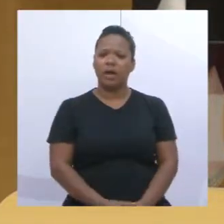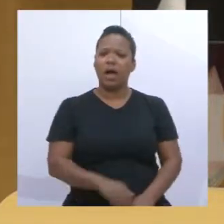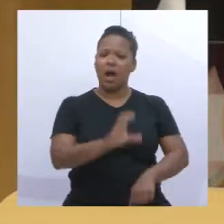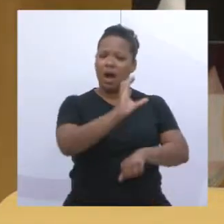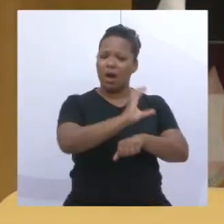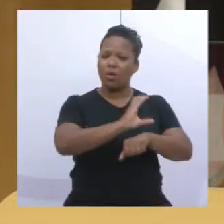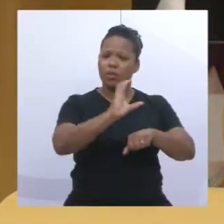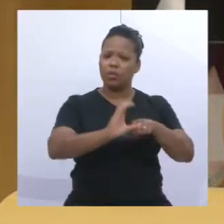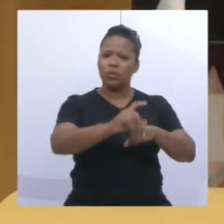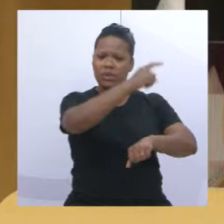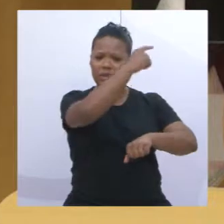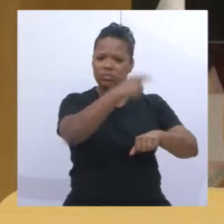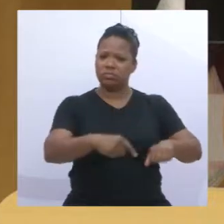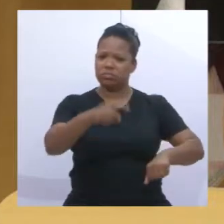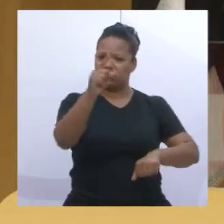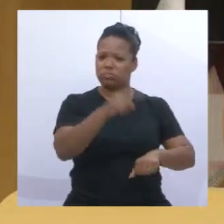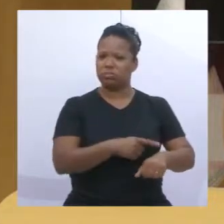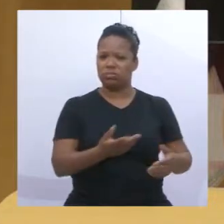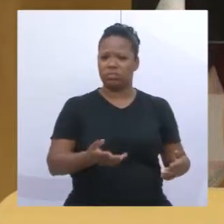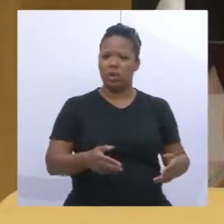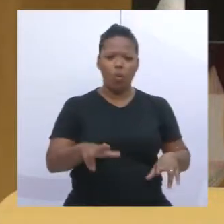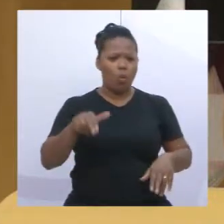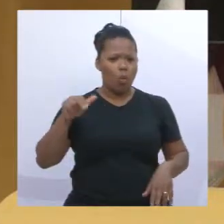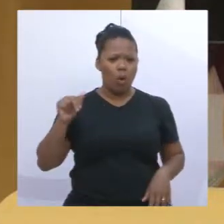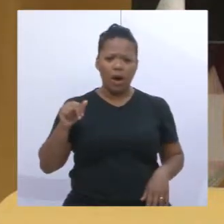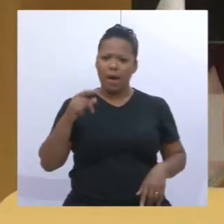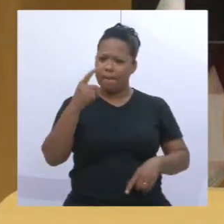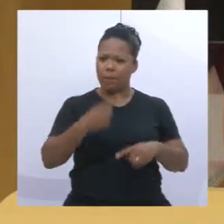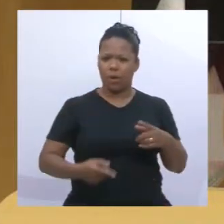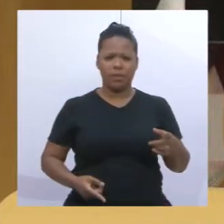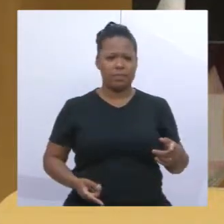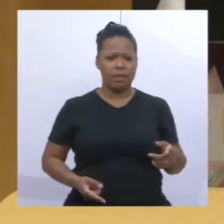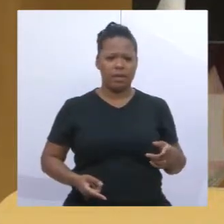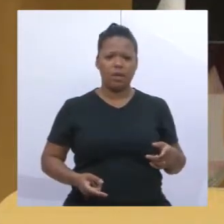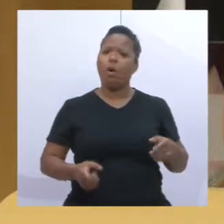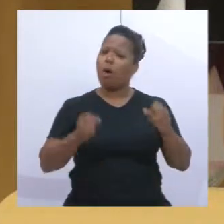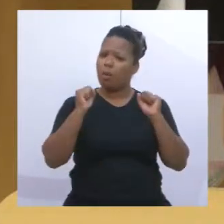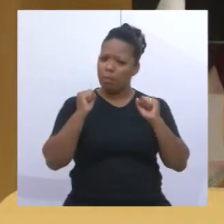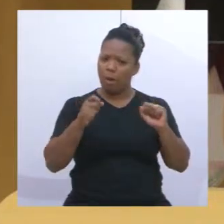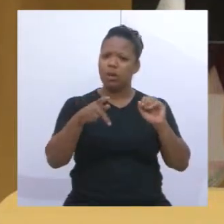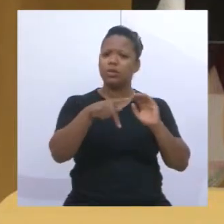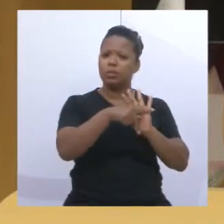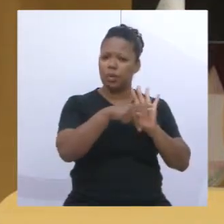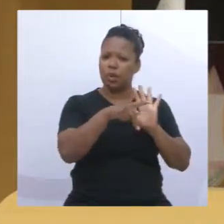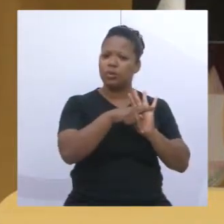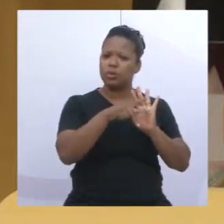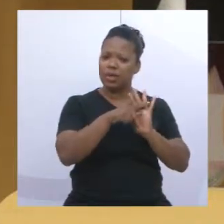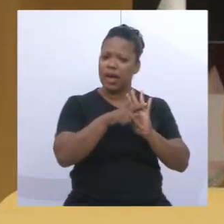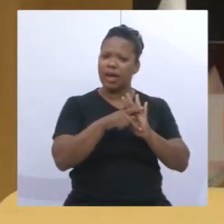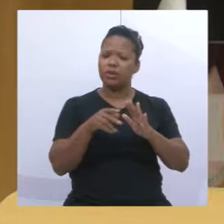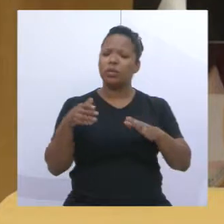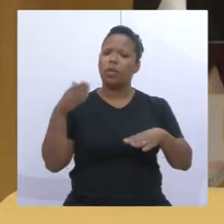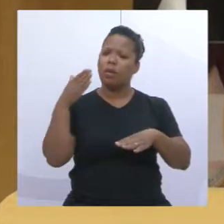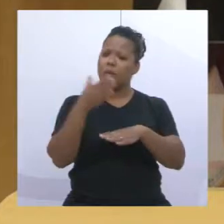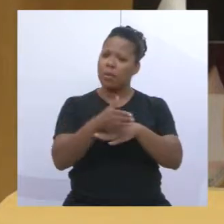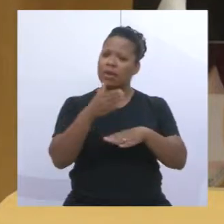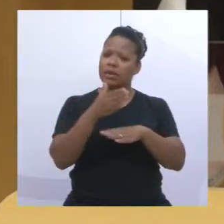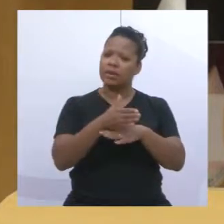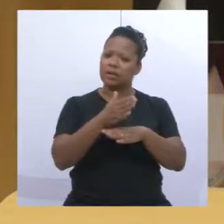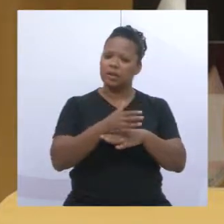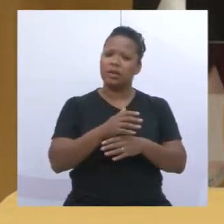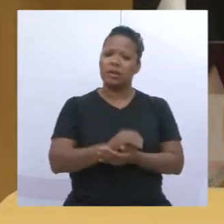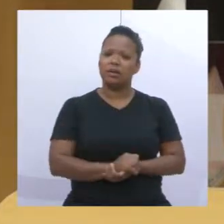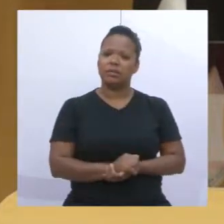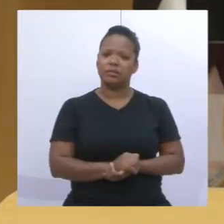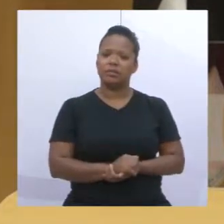Constituição, porque a Constituição em nada proibiu que o município tivesse programa complementar para atender as pessoas, para